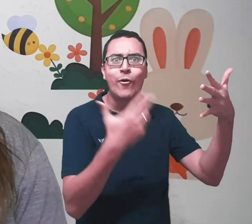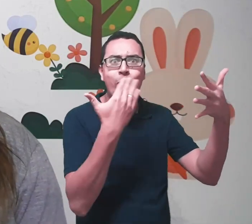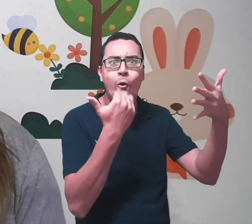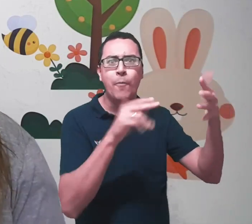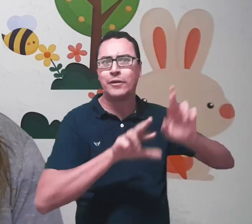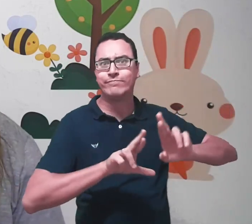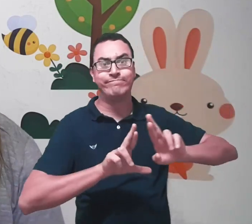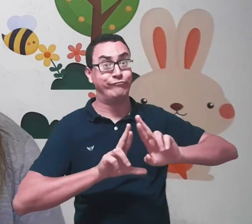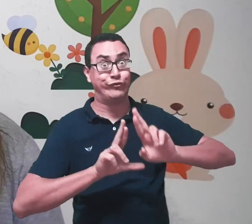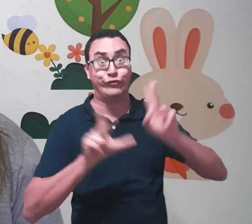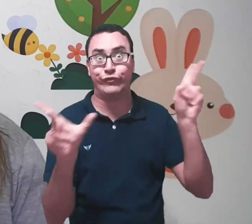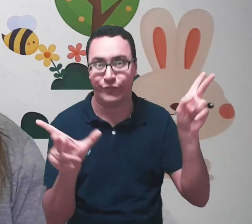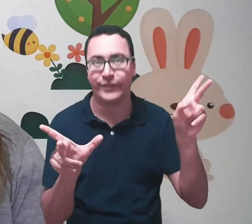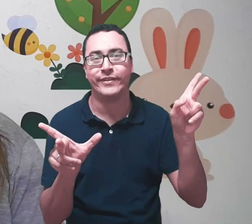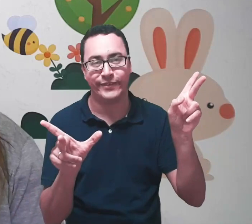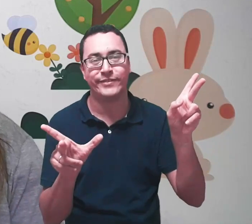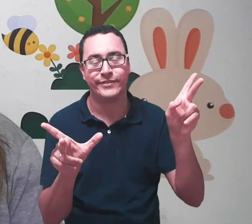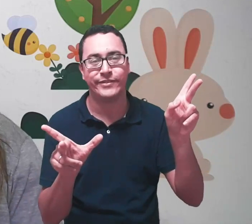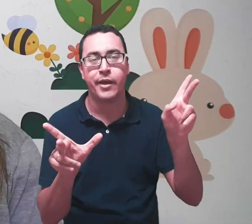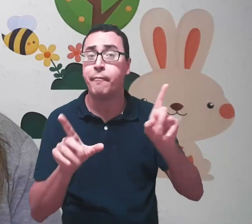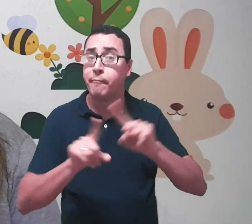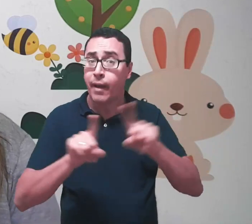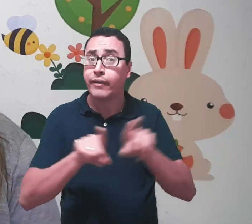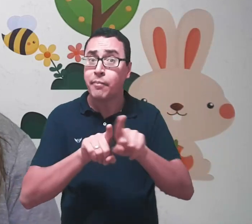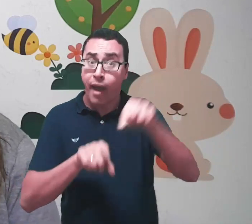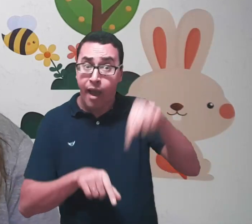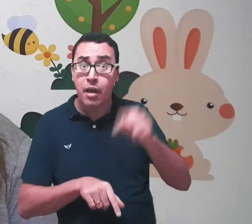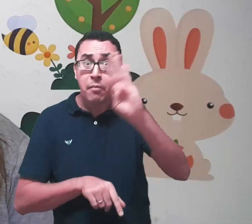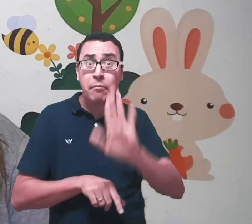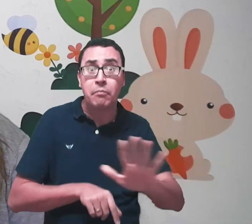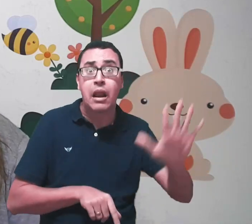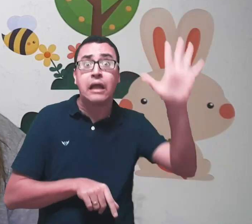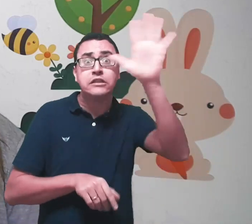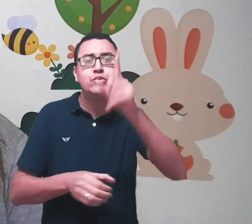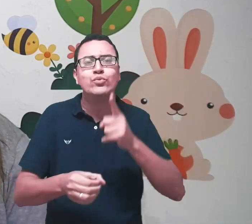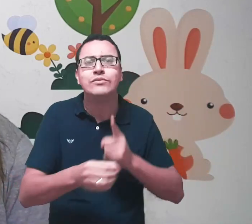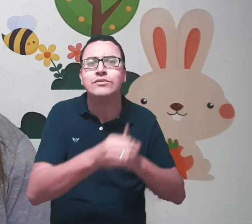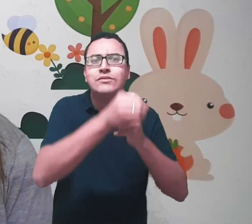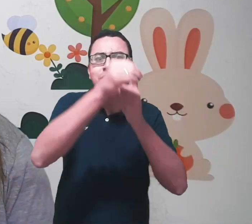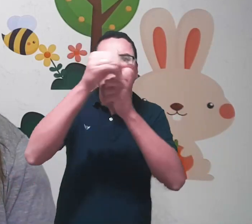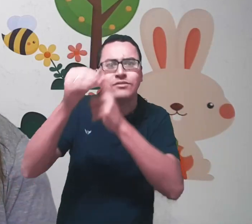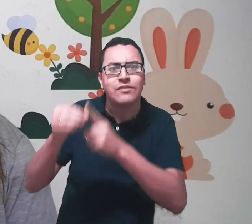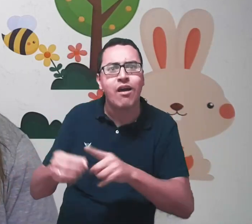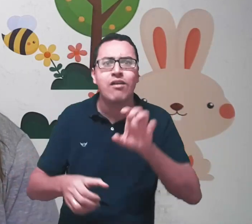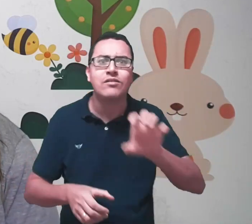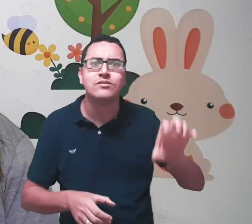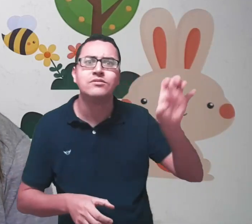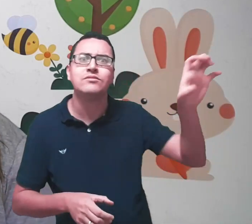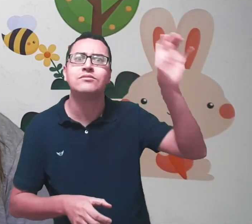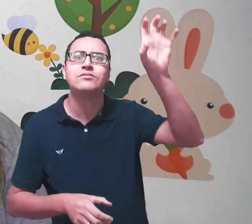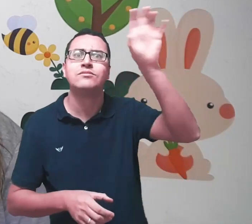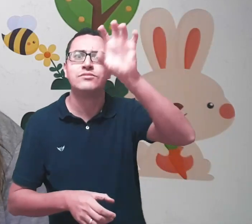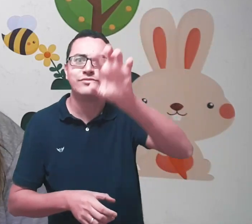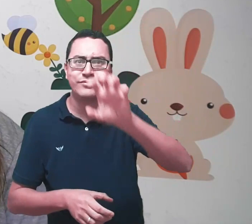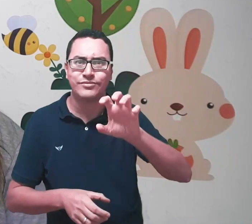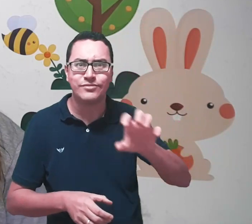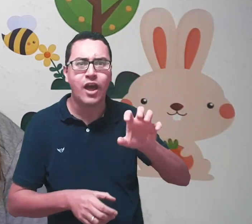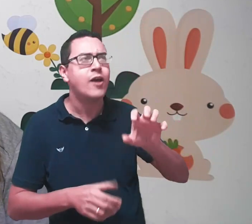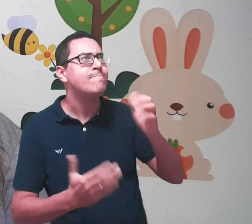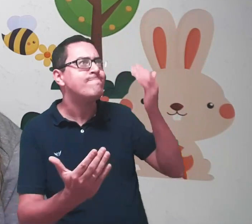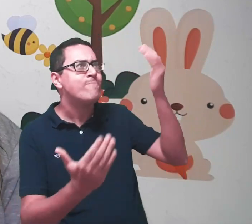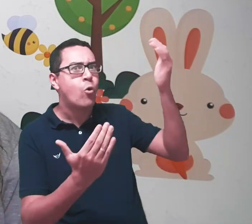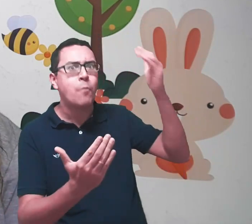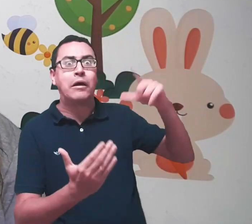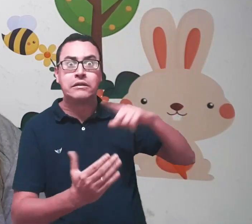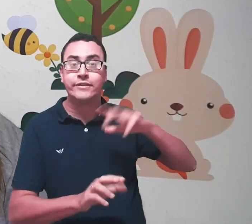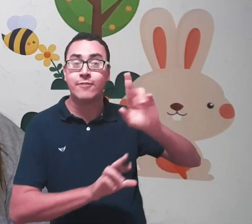diferentes. Mas até mesmo aqui no Brasil, entre as cidades, entre os estados, já existe uma